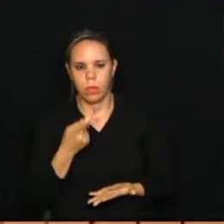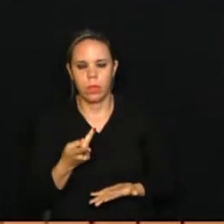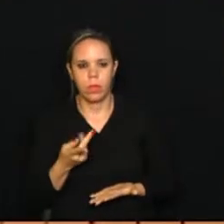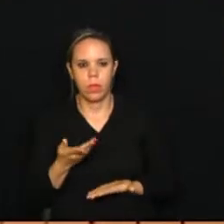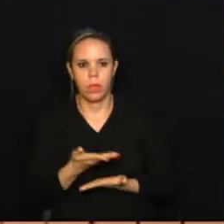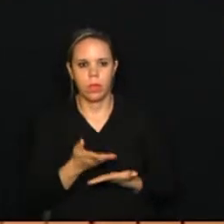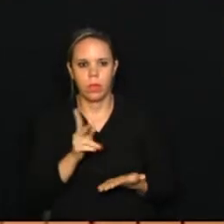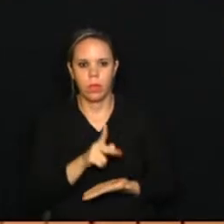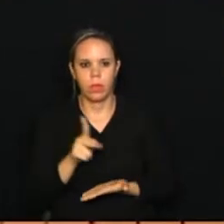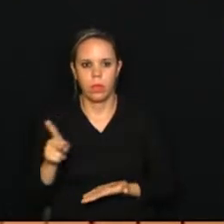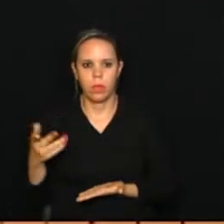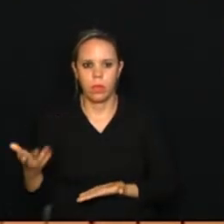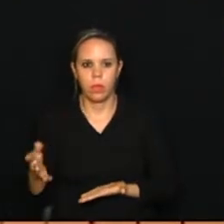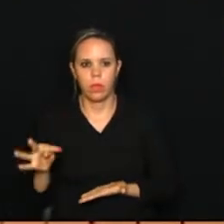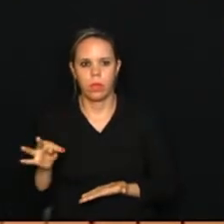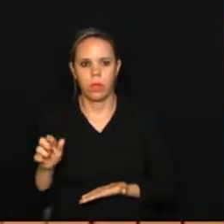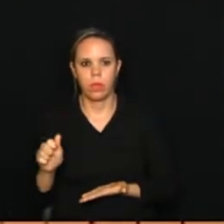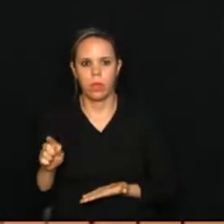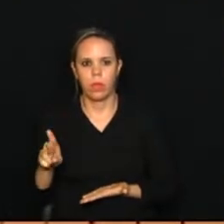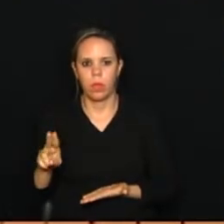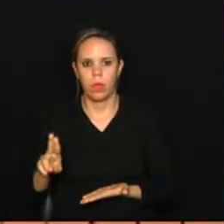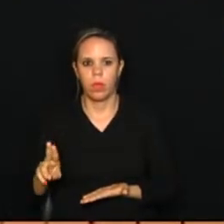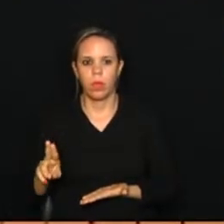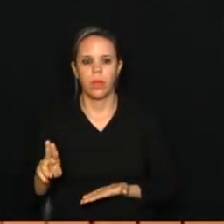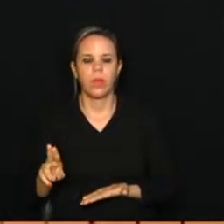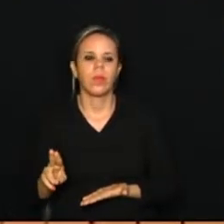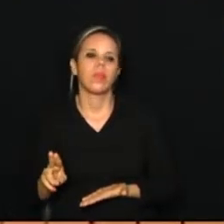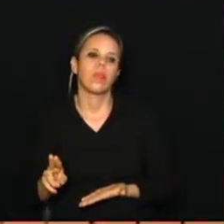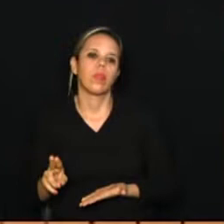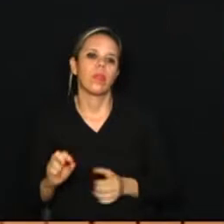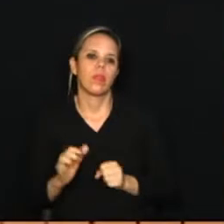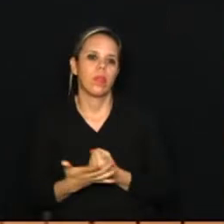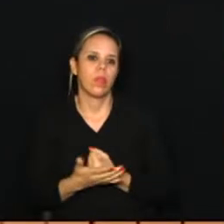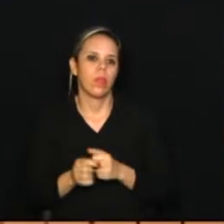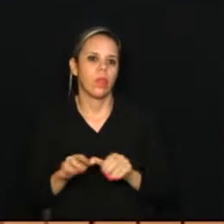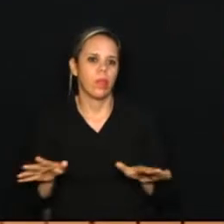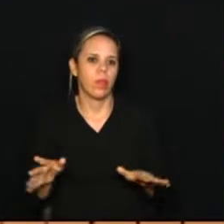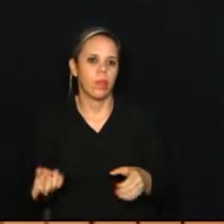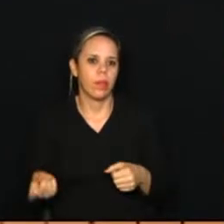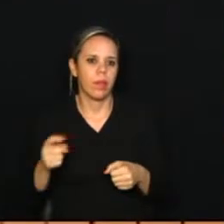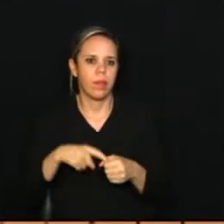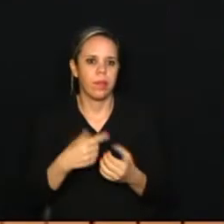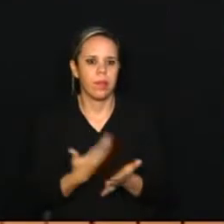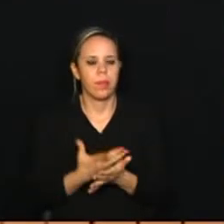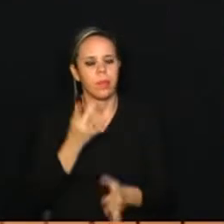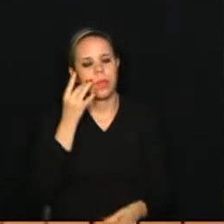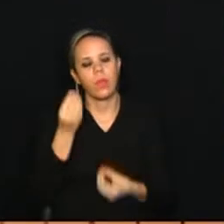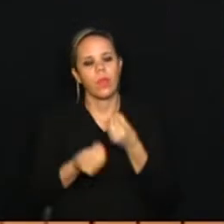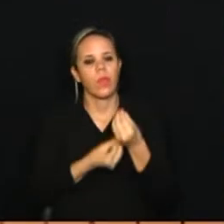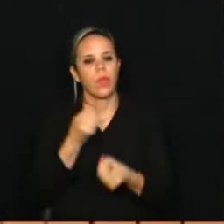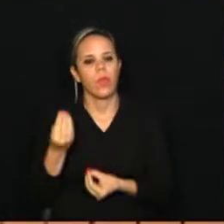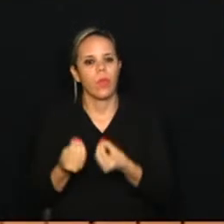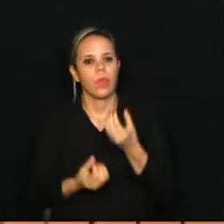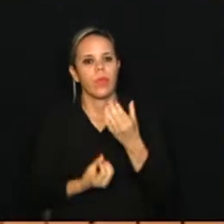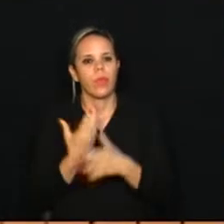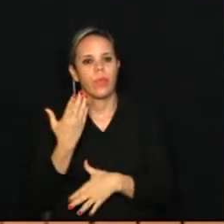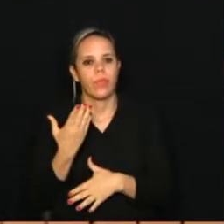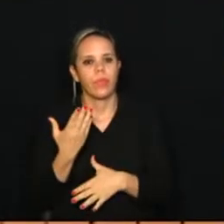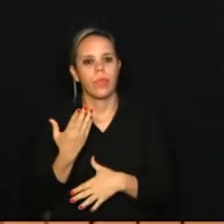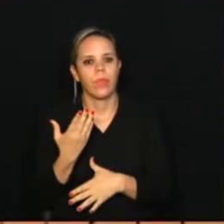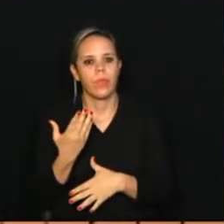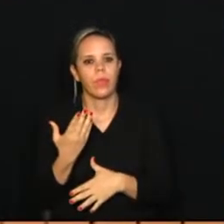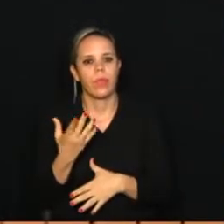com o professor Tadeu, né, a questão da pandemia, do retorno às aulas, como tem sido